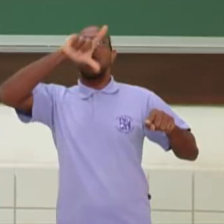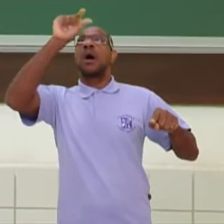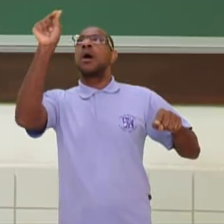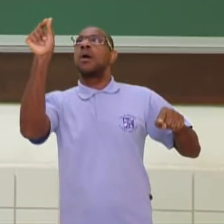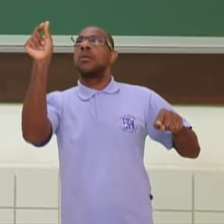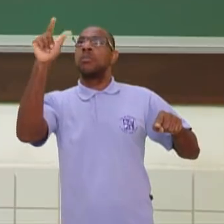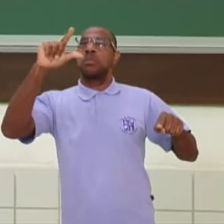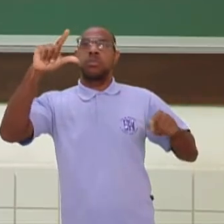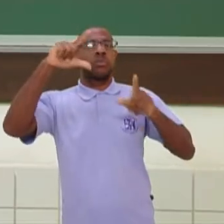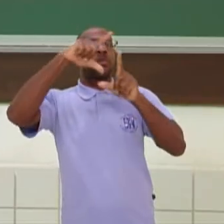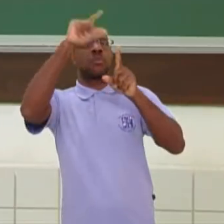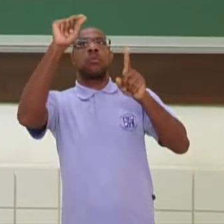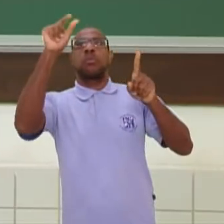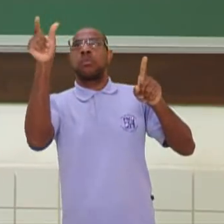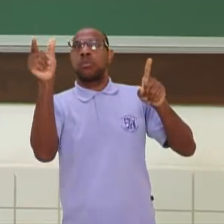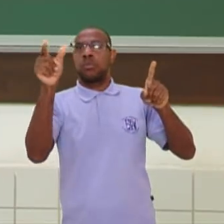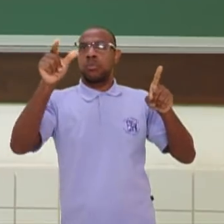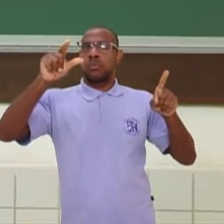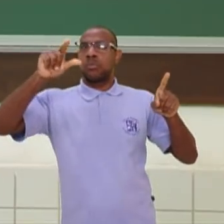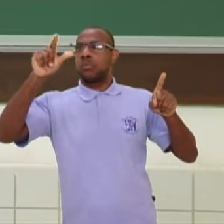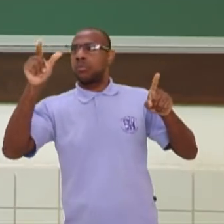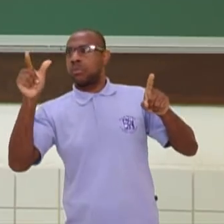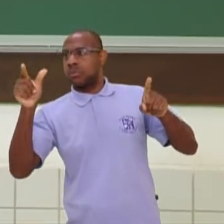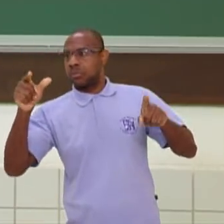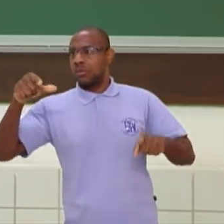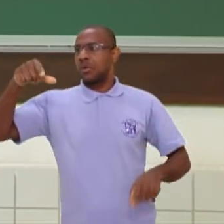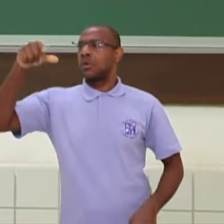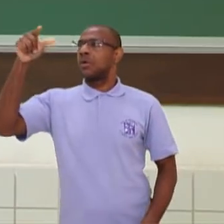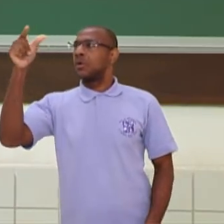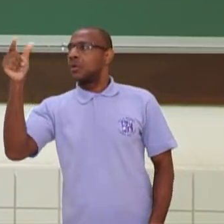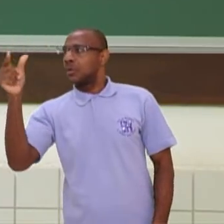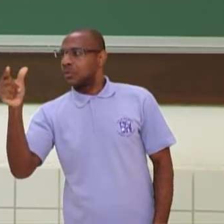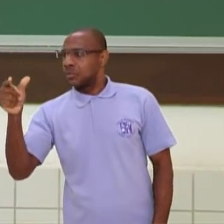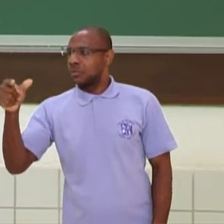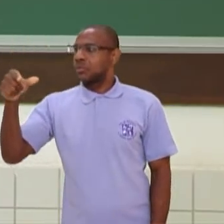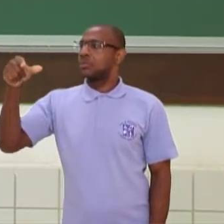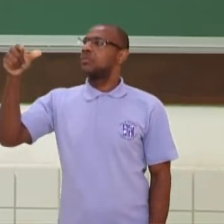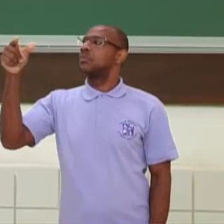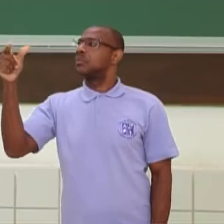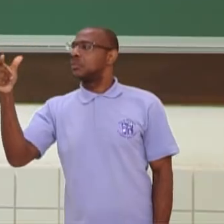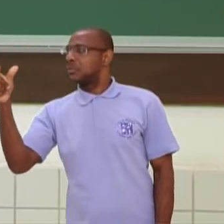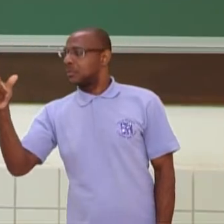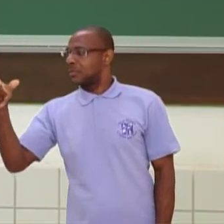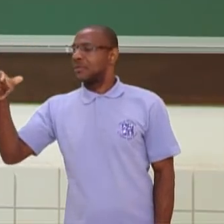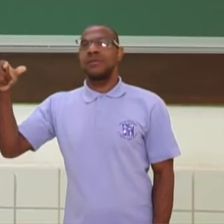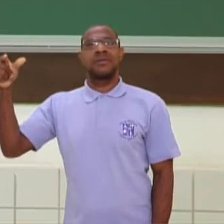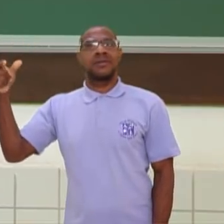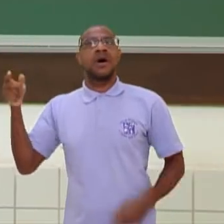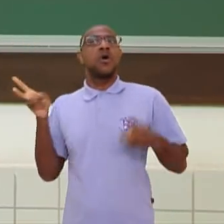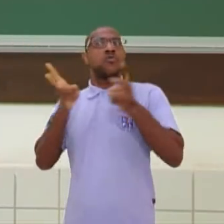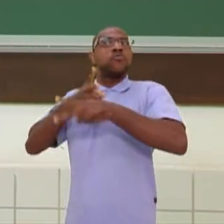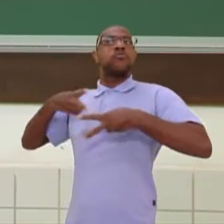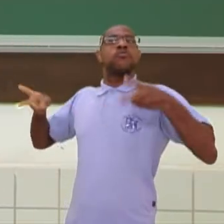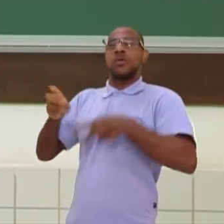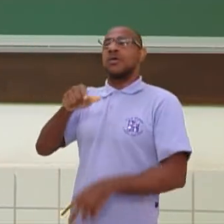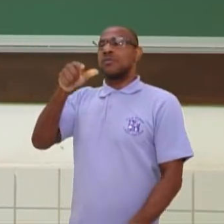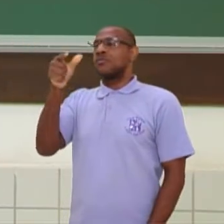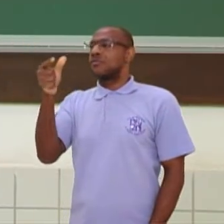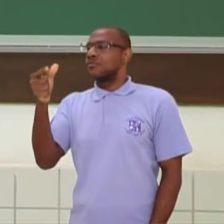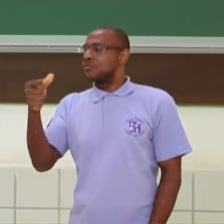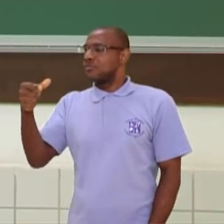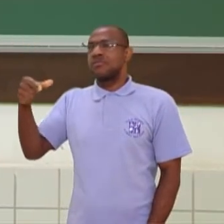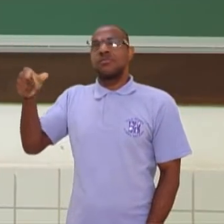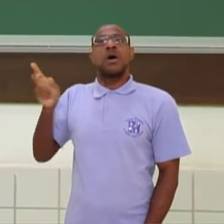essa folha ela vai estar se deslocando para cima, para baixo, ela vai estar seguindo esse fluxo. Caso o vento